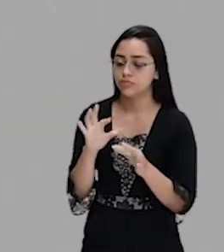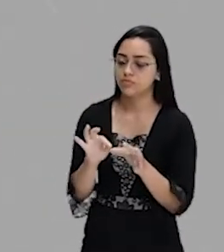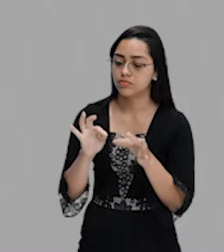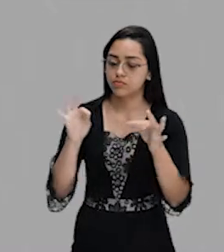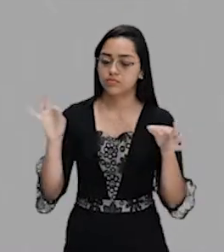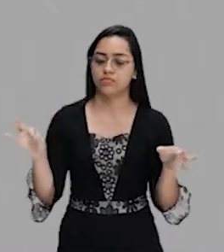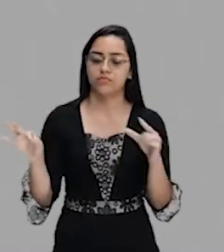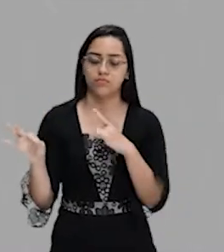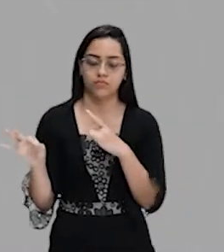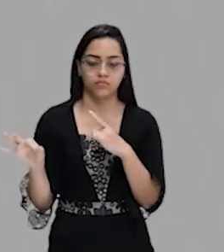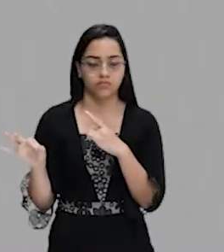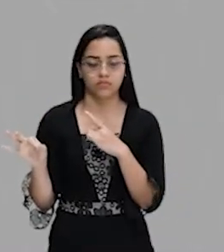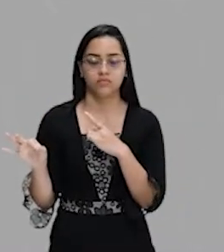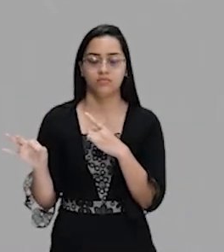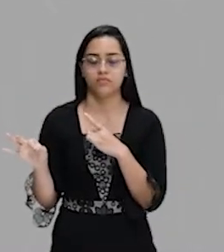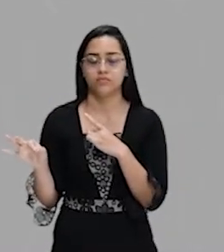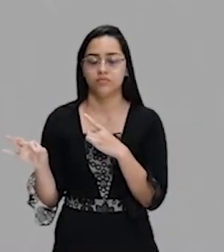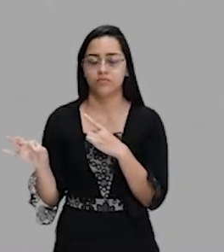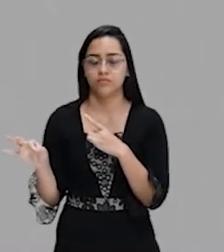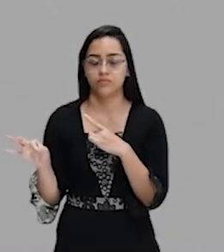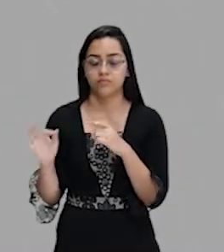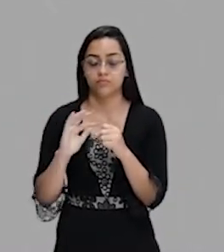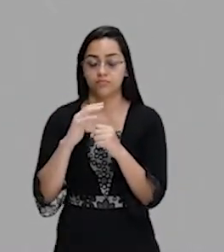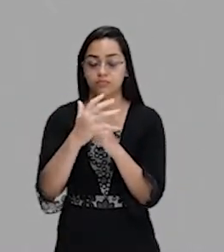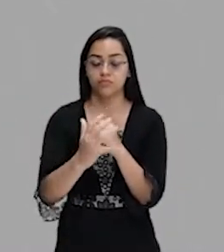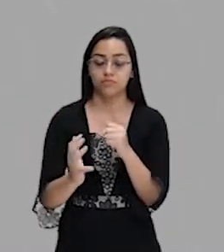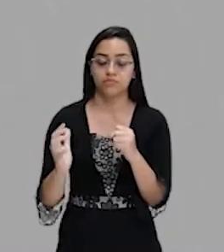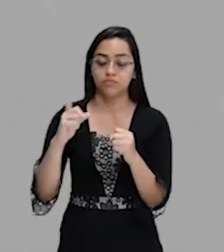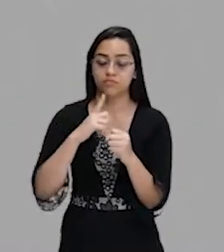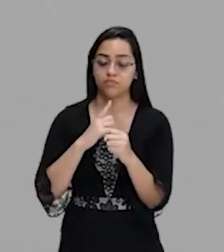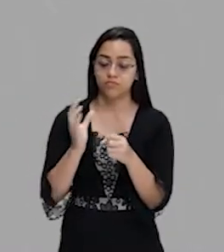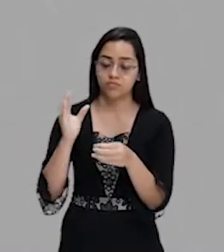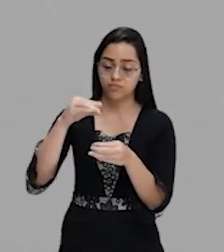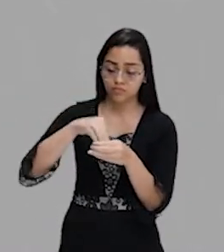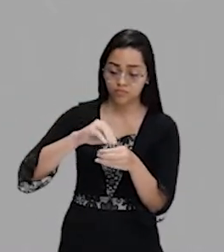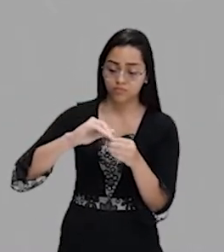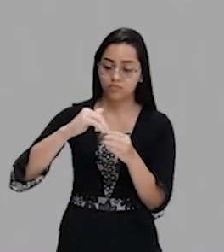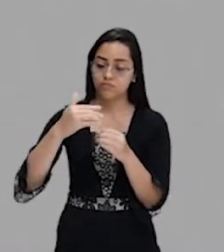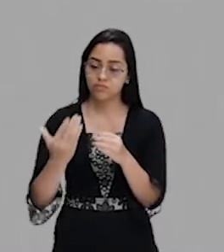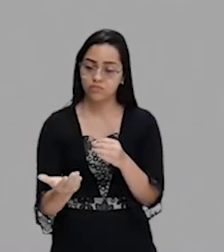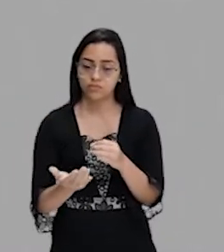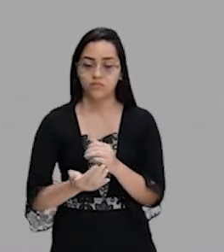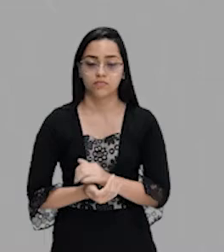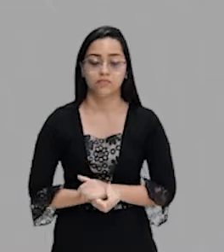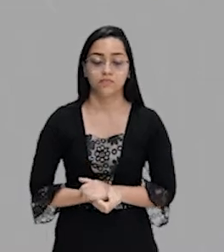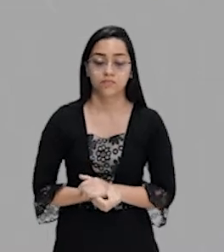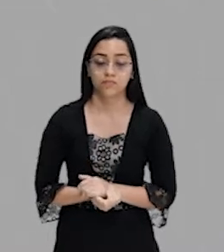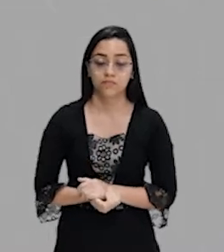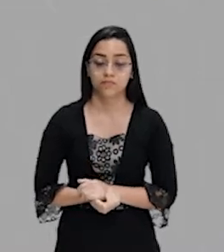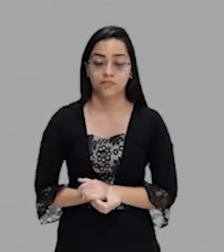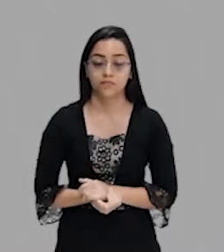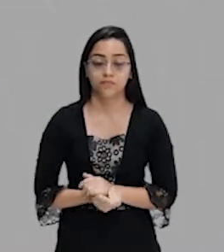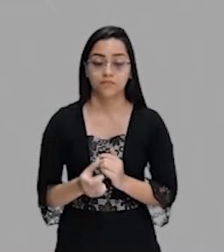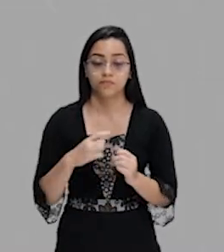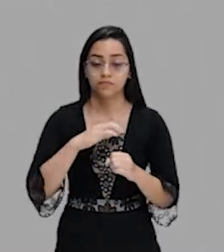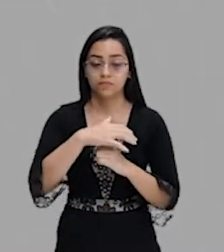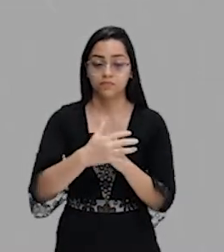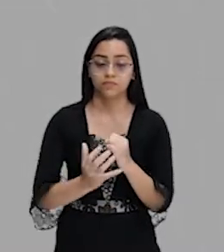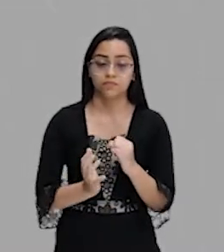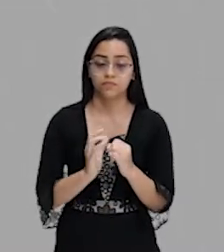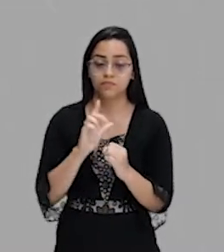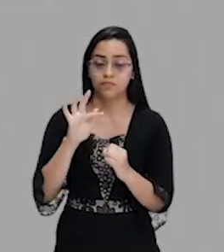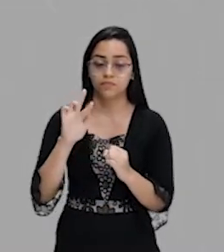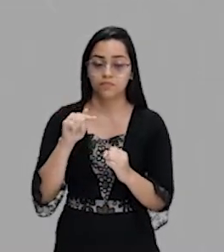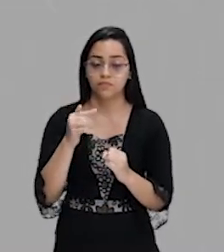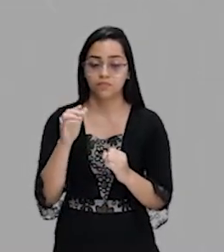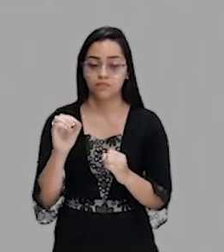distância do núcleo externo, né, da superfície do externo para a superfície do interno. O núcleo é envolto por uma camada